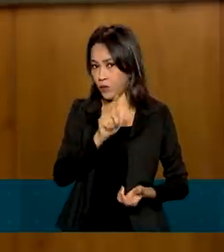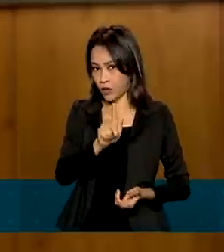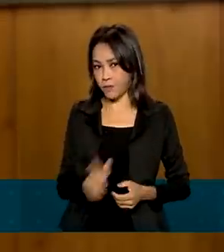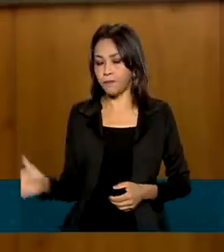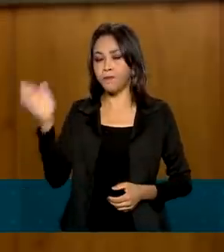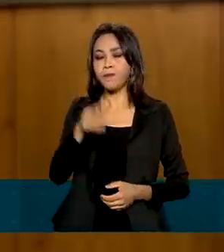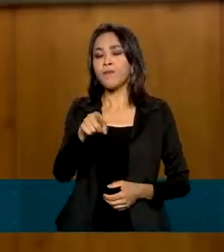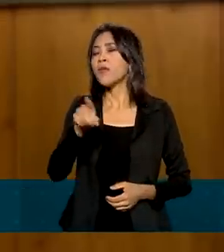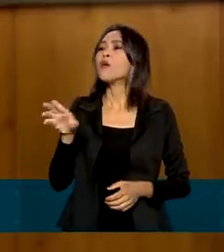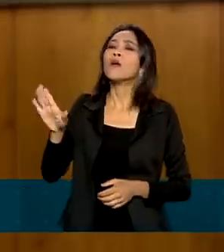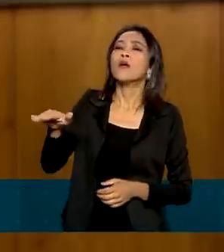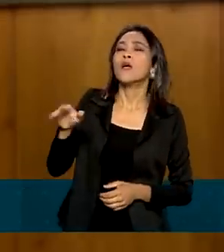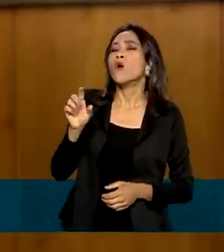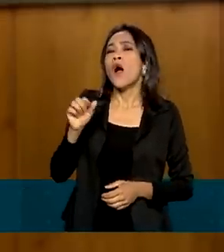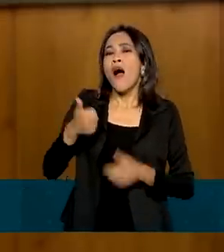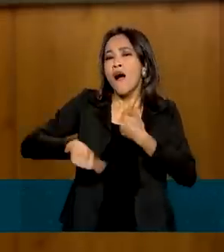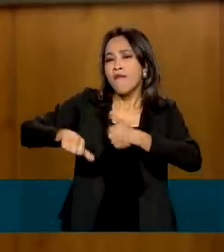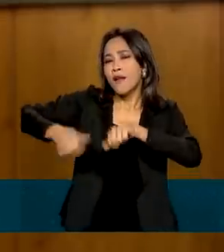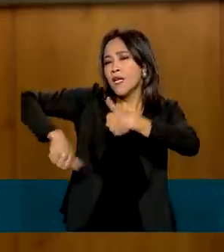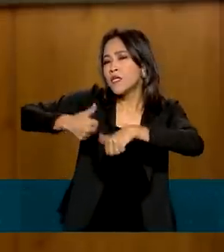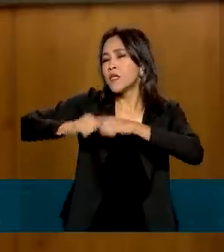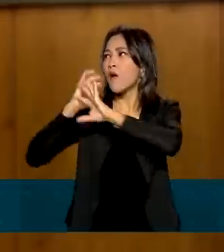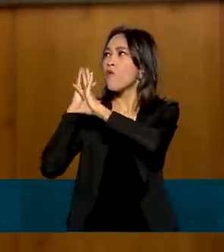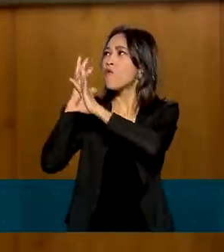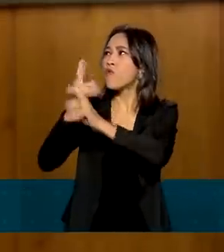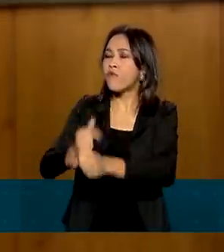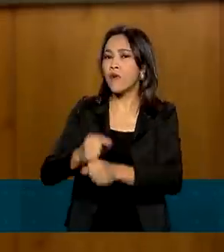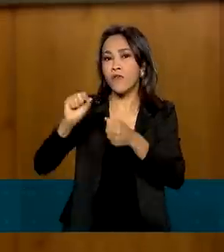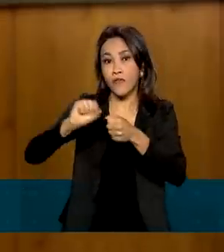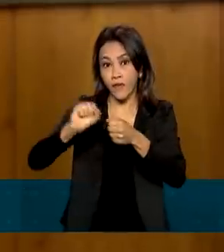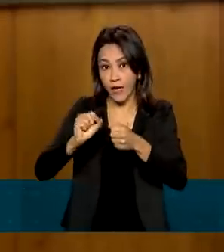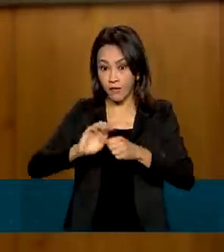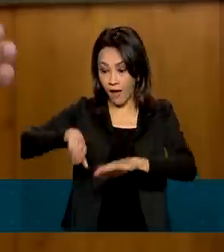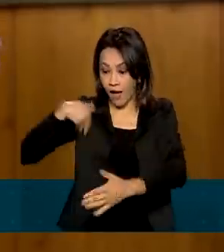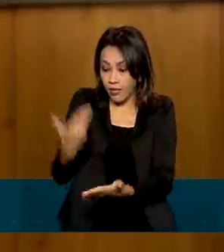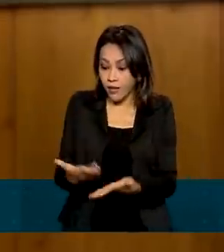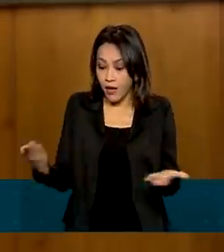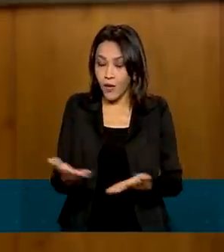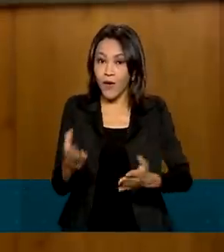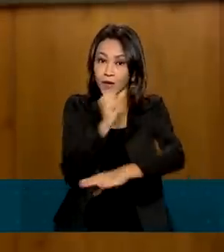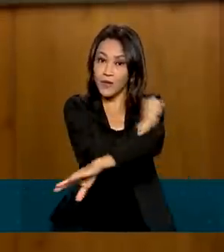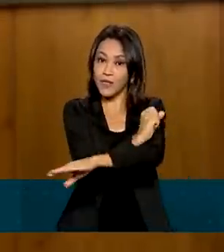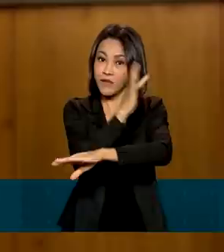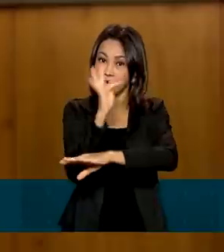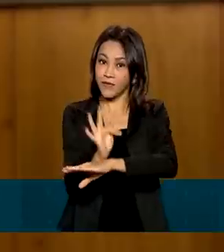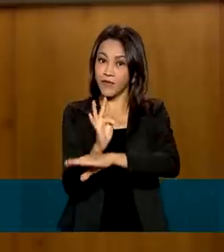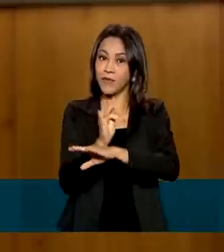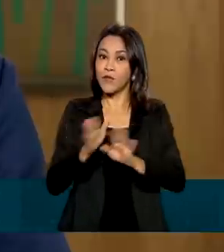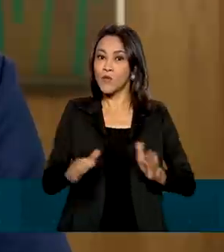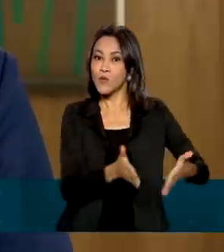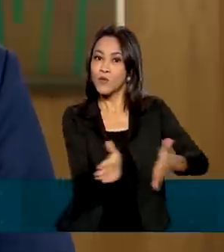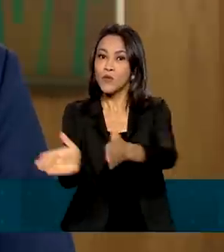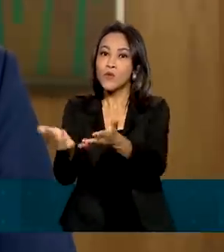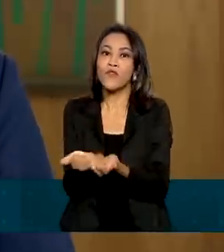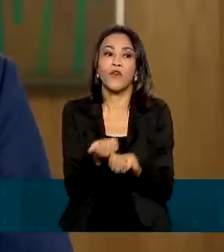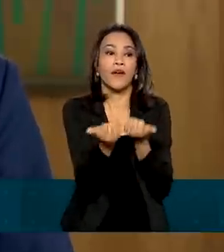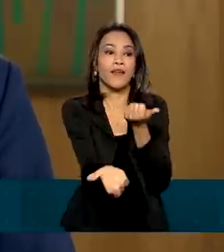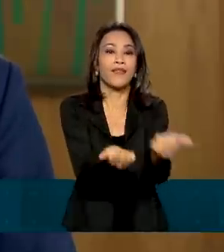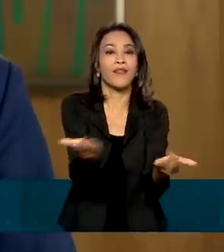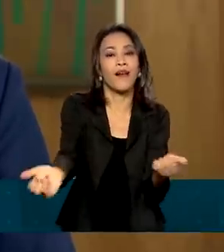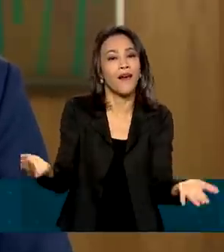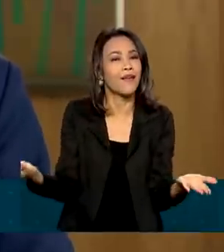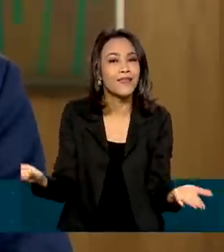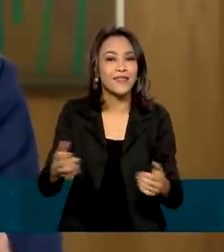avaliação o senhor faz do que foi feito na transposição até agora e qual a sensação que o senhor tem dessas entregas? Olha, só